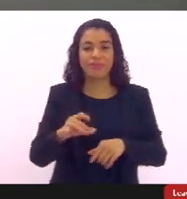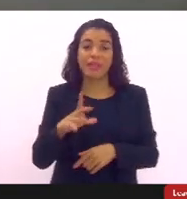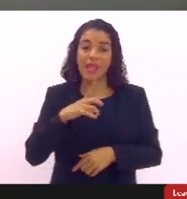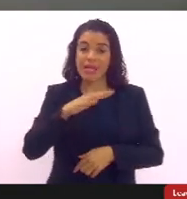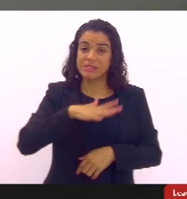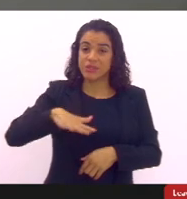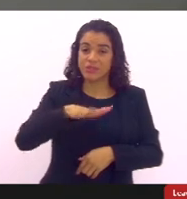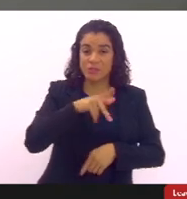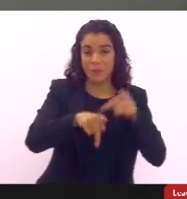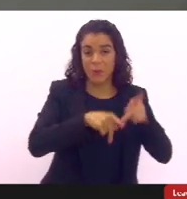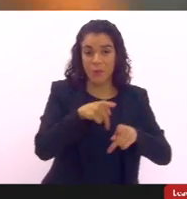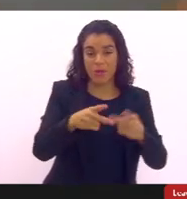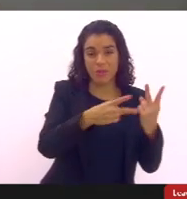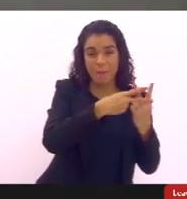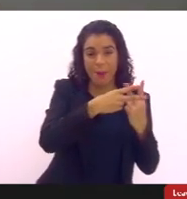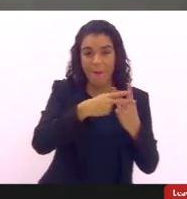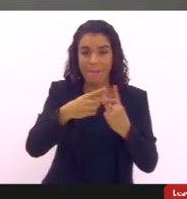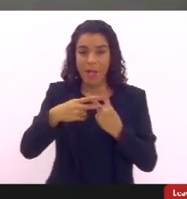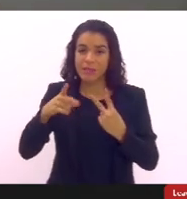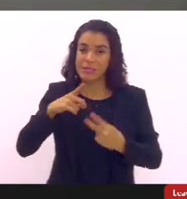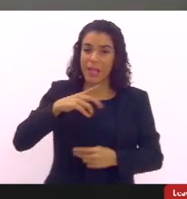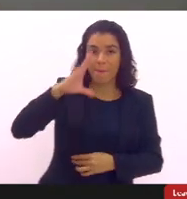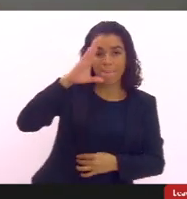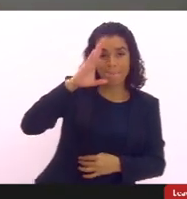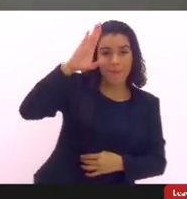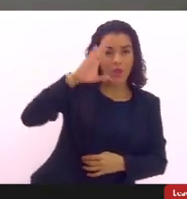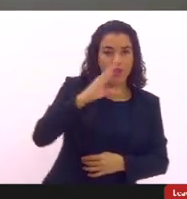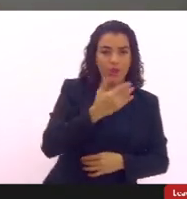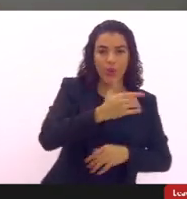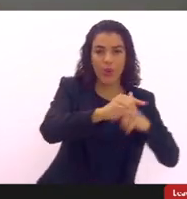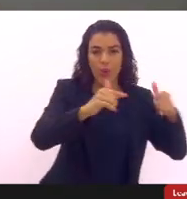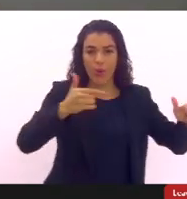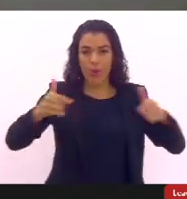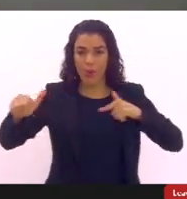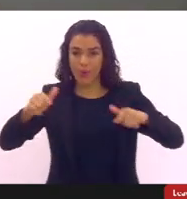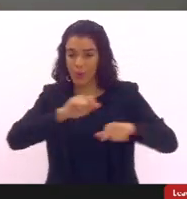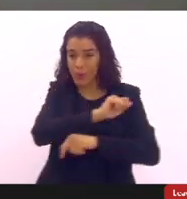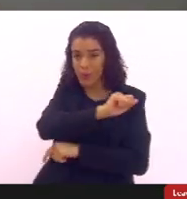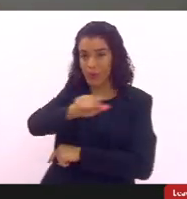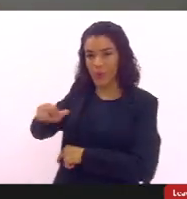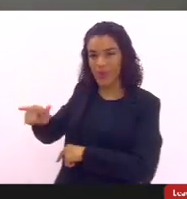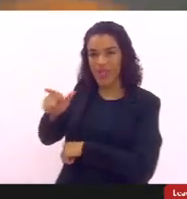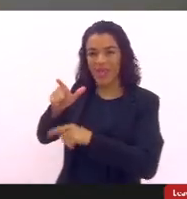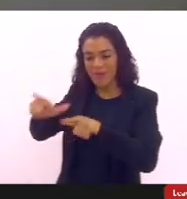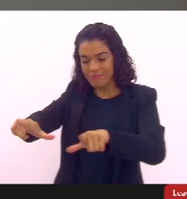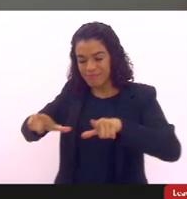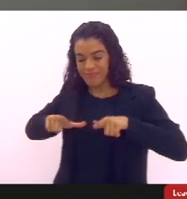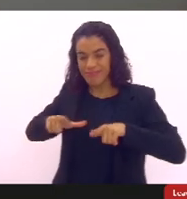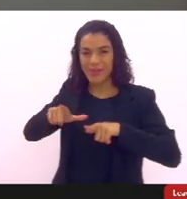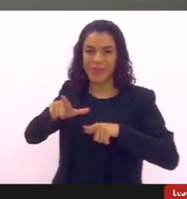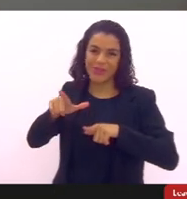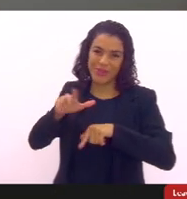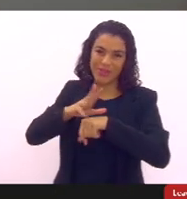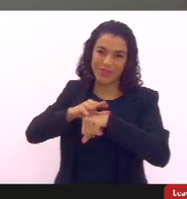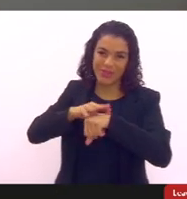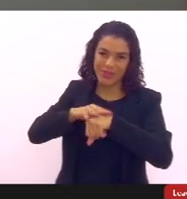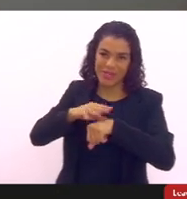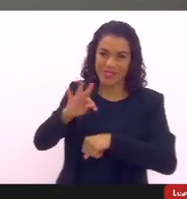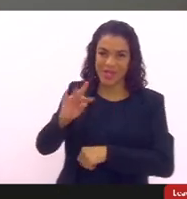encarcerada, que tem prioridades outras, que é o diagnóstico de tuberculose. Então, ela precisa ser buscada